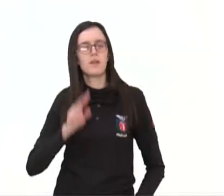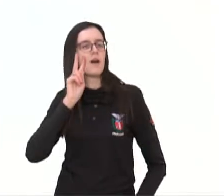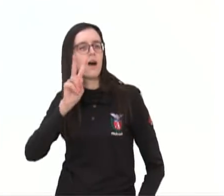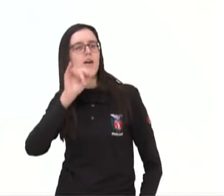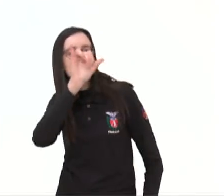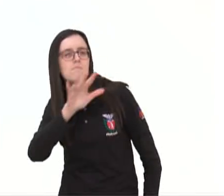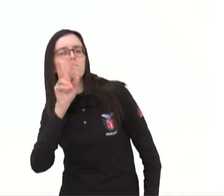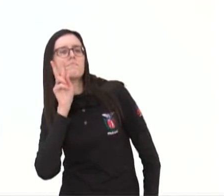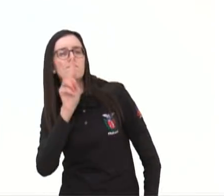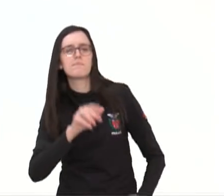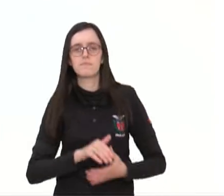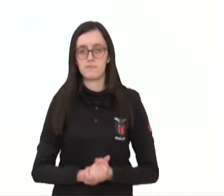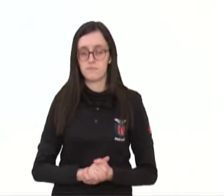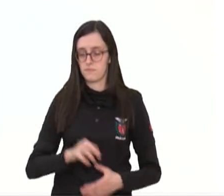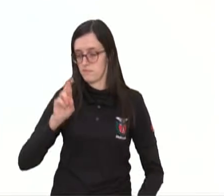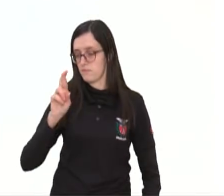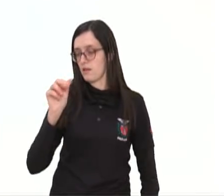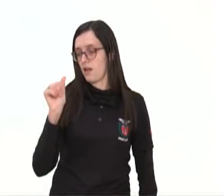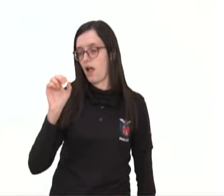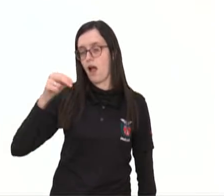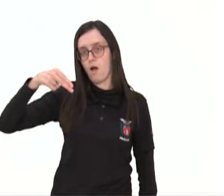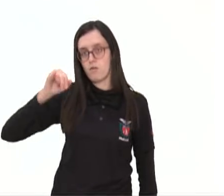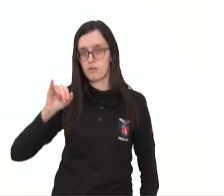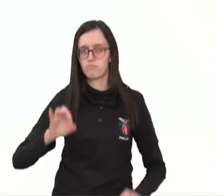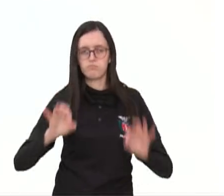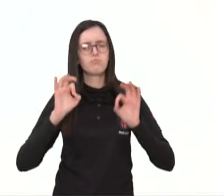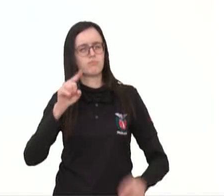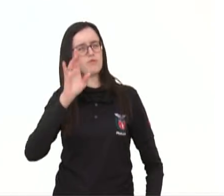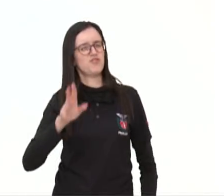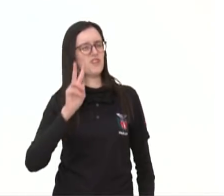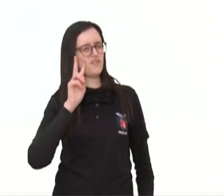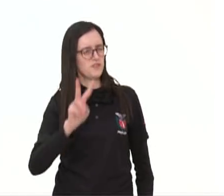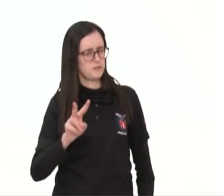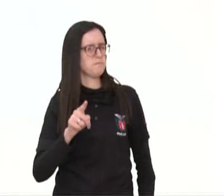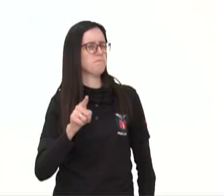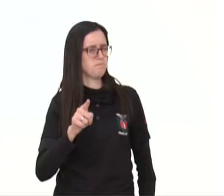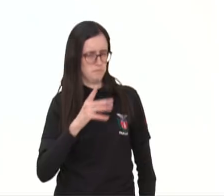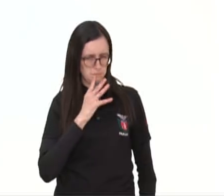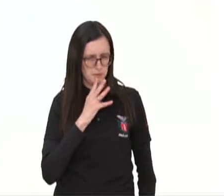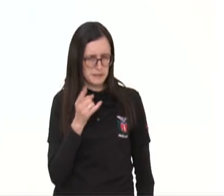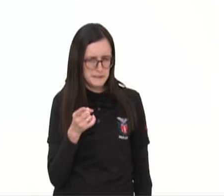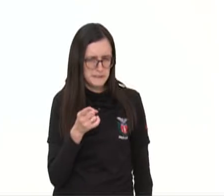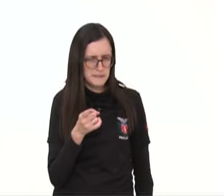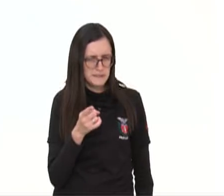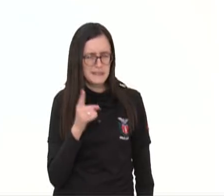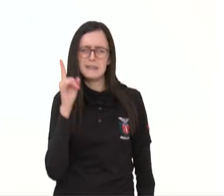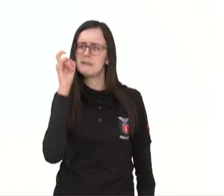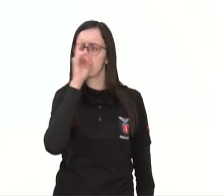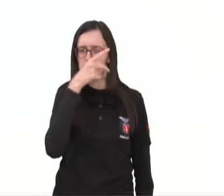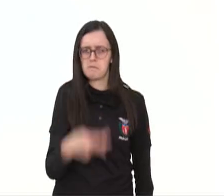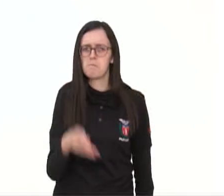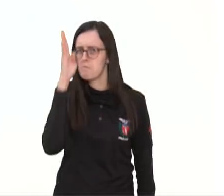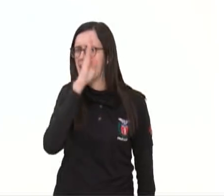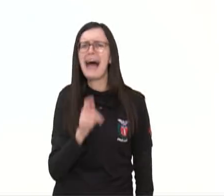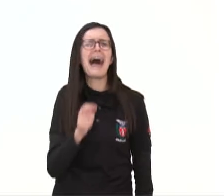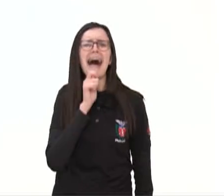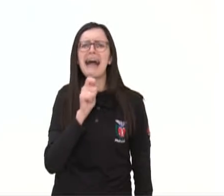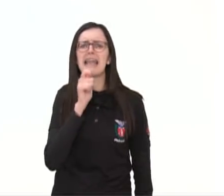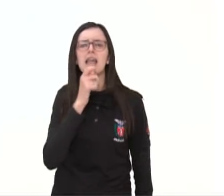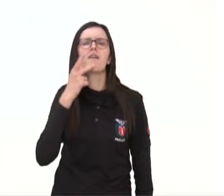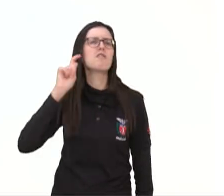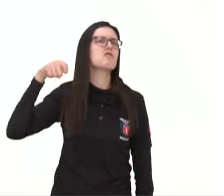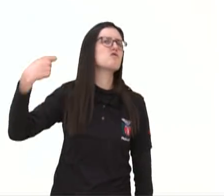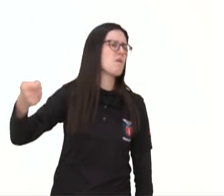nesse cara, você provavelmente já ouviu falar dele. É muito difícil um brasileiro que ainda não ouviu falar